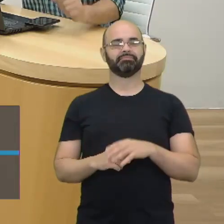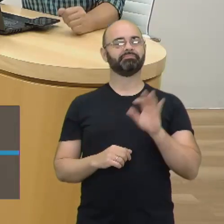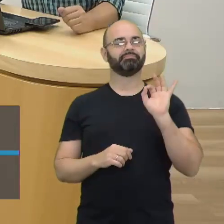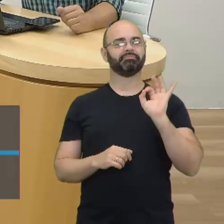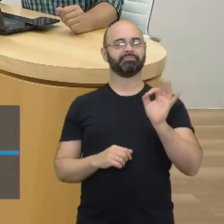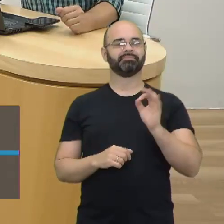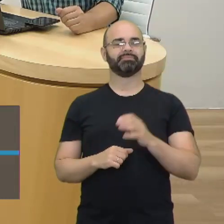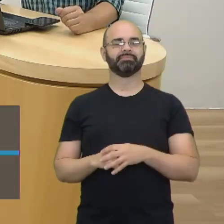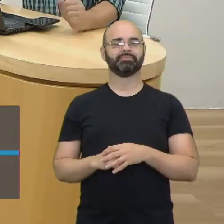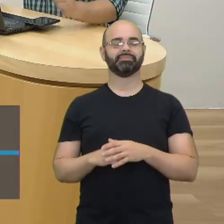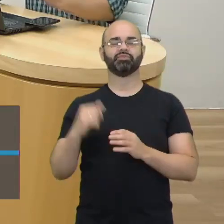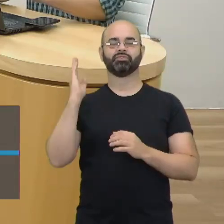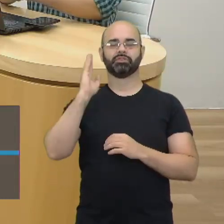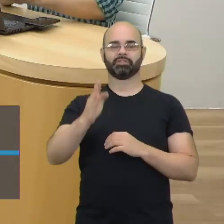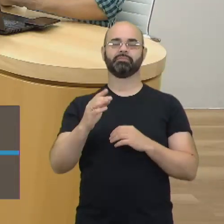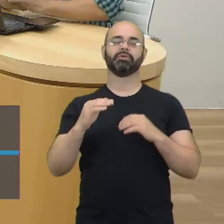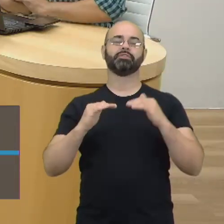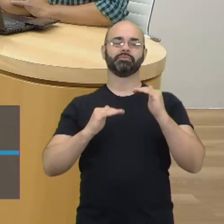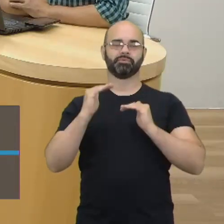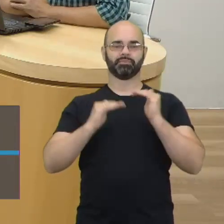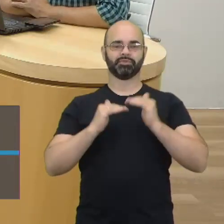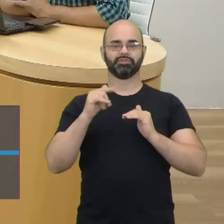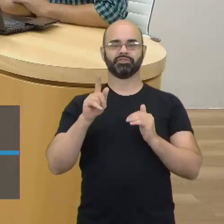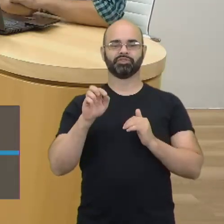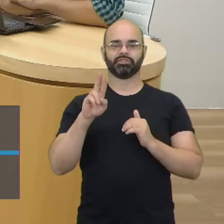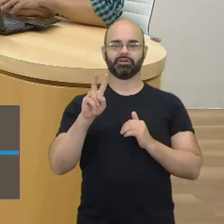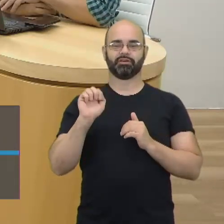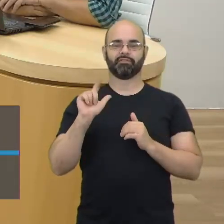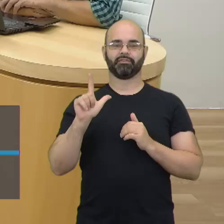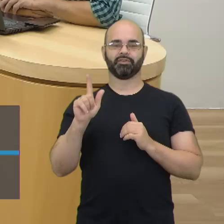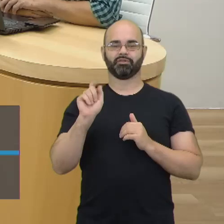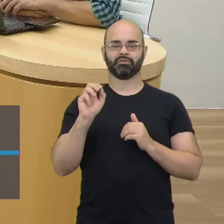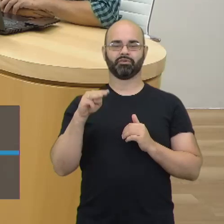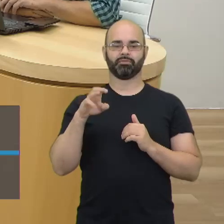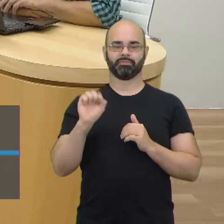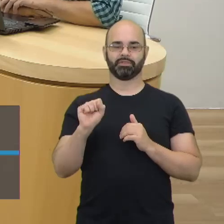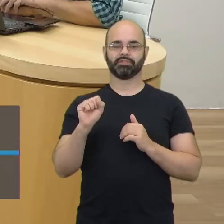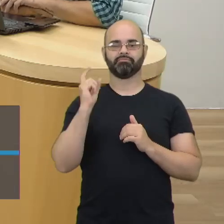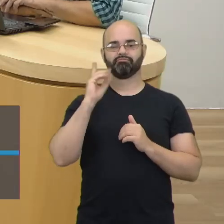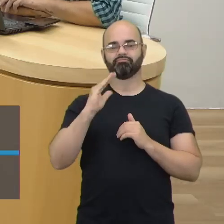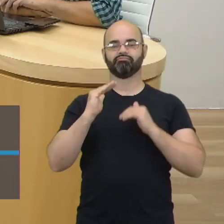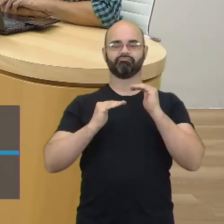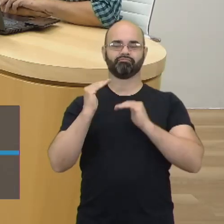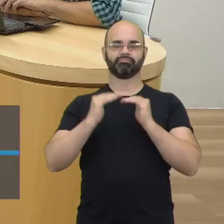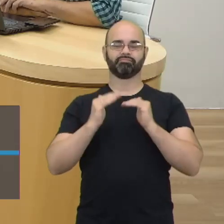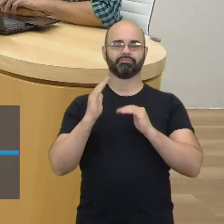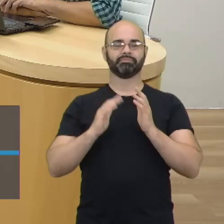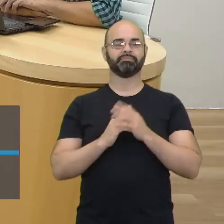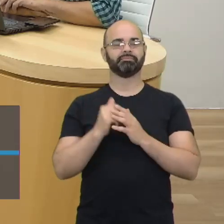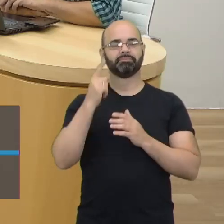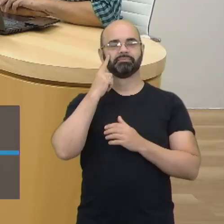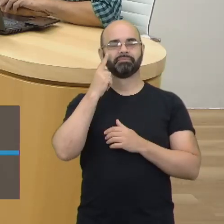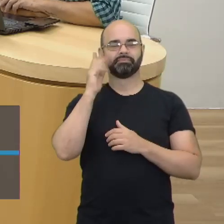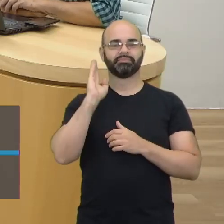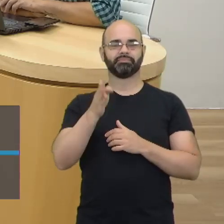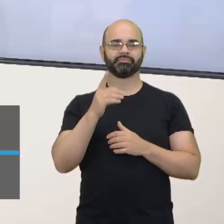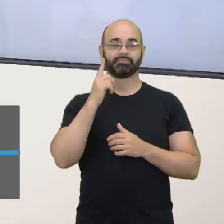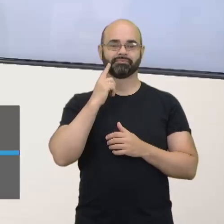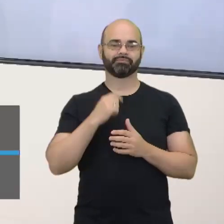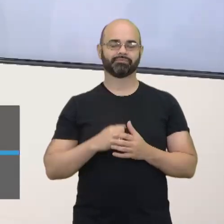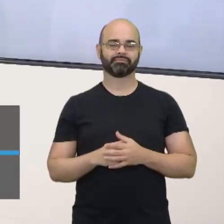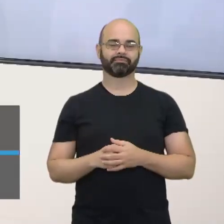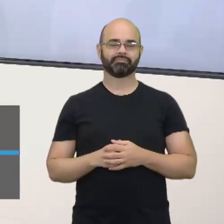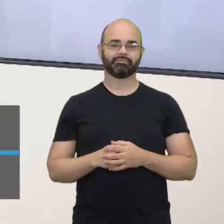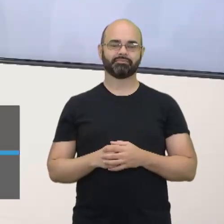isso. Diretamente proporcional, o professor Gerval Gomes também indicando pra gente diretamente proporcional. Vamos ver então, Tony? Vamos lá.